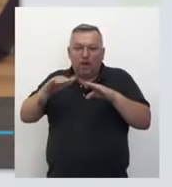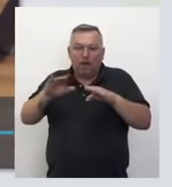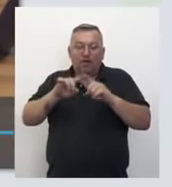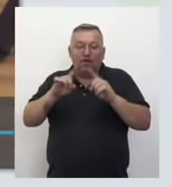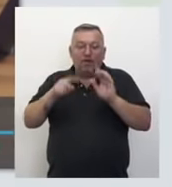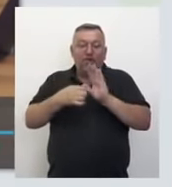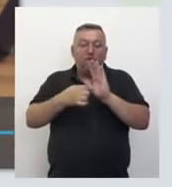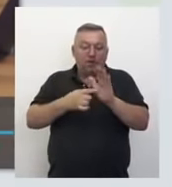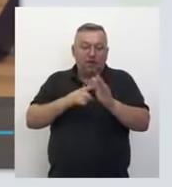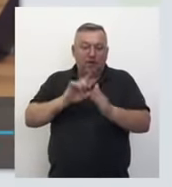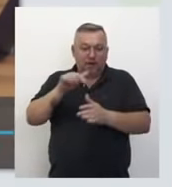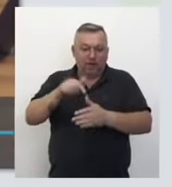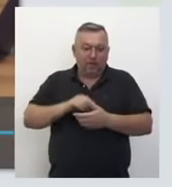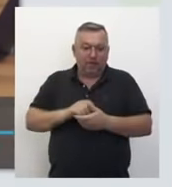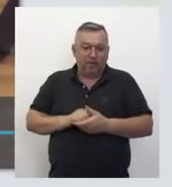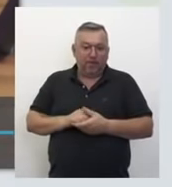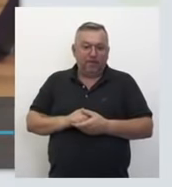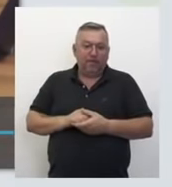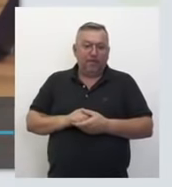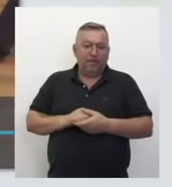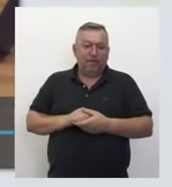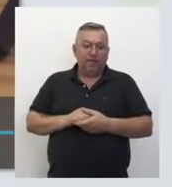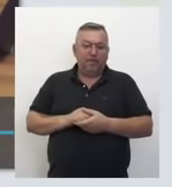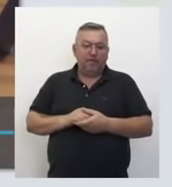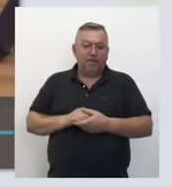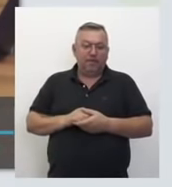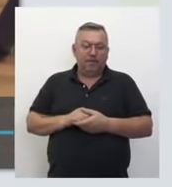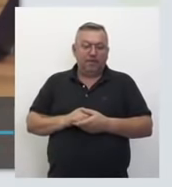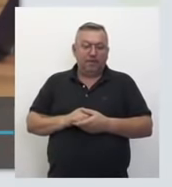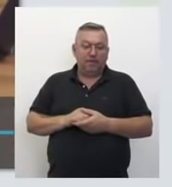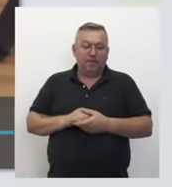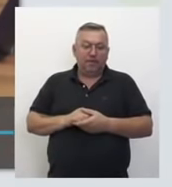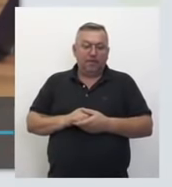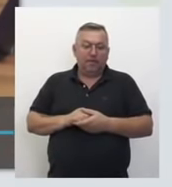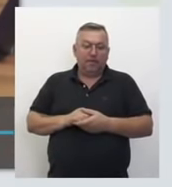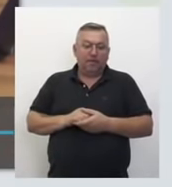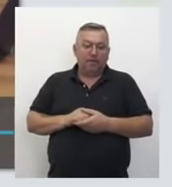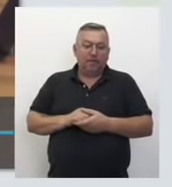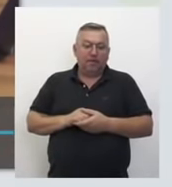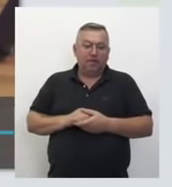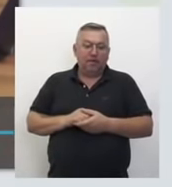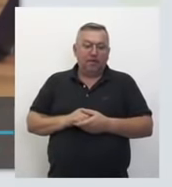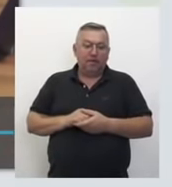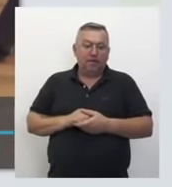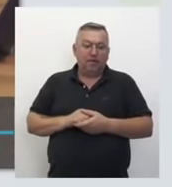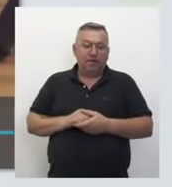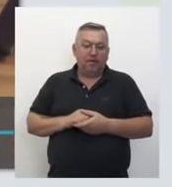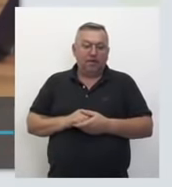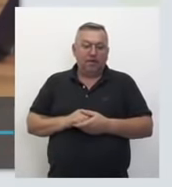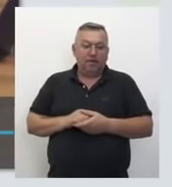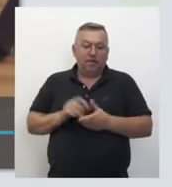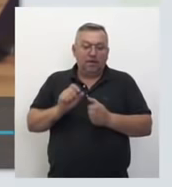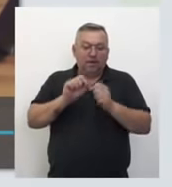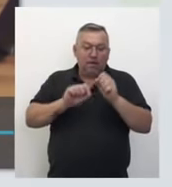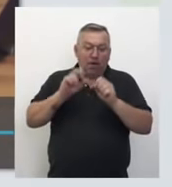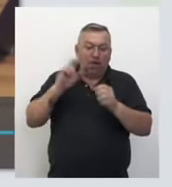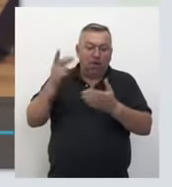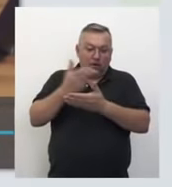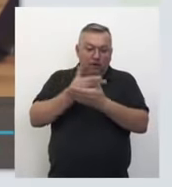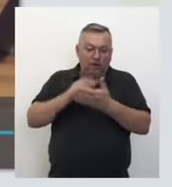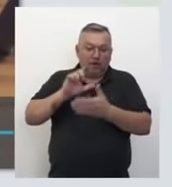mostrar o resto. Nossa, tô fazendo força aqui para riscar. O carimbo vai ser de um pinhão. Ó, faço um vinco aqui